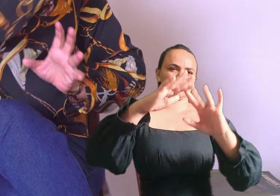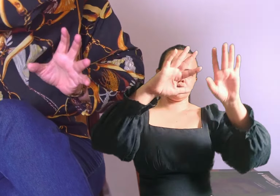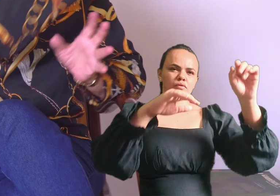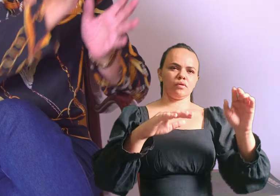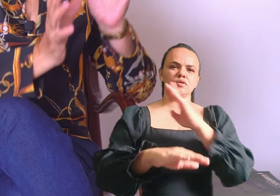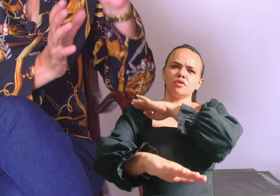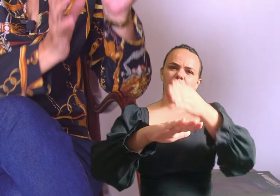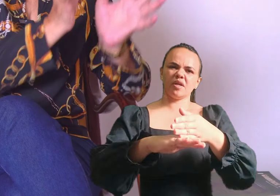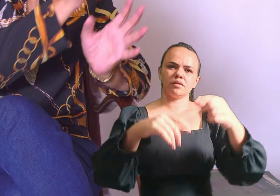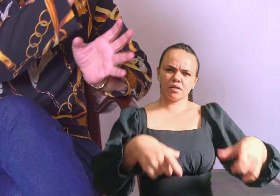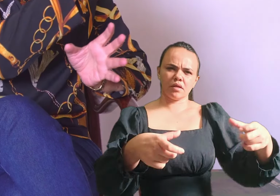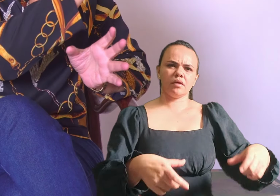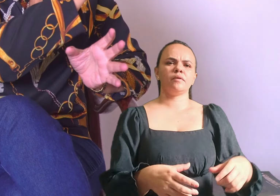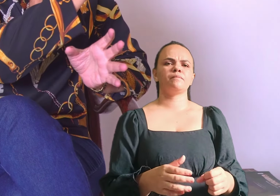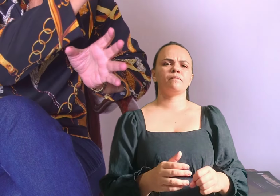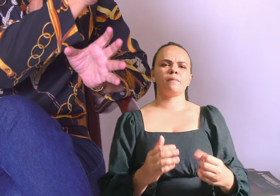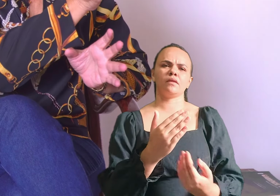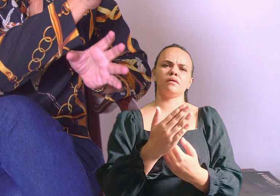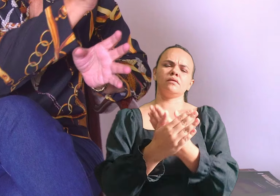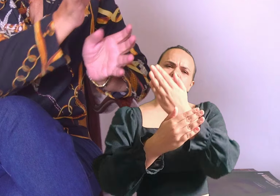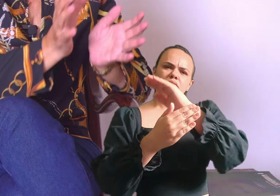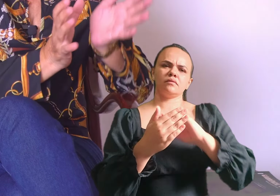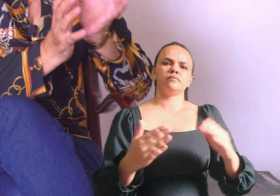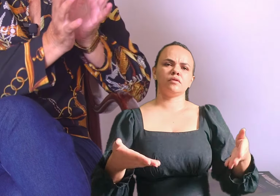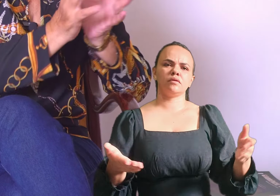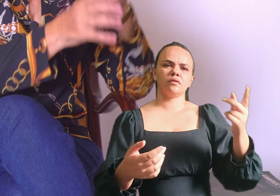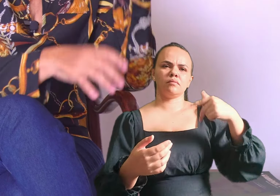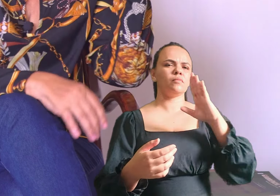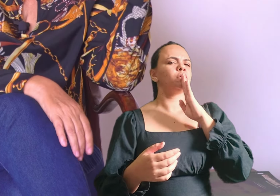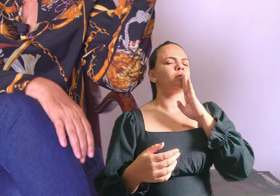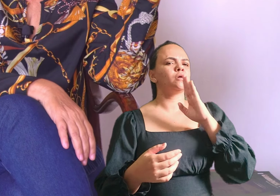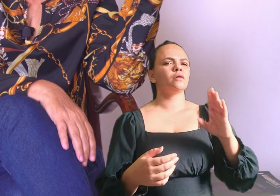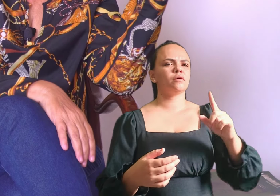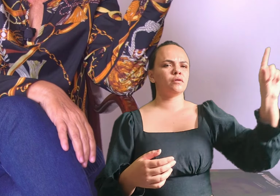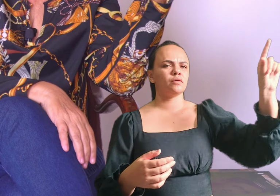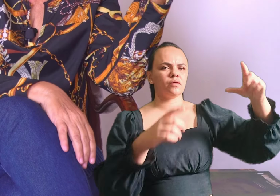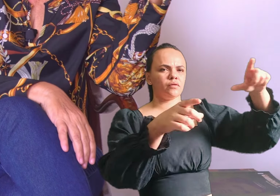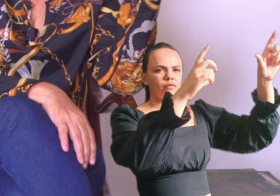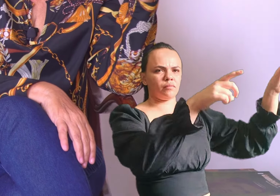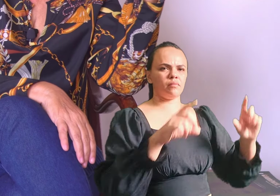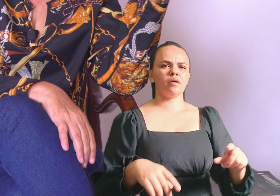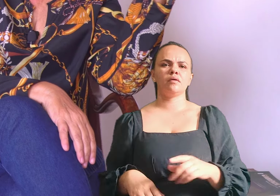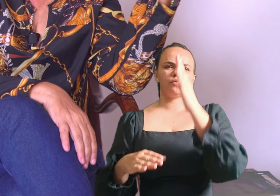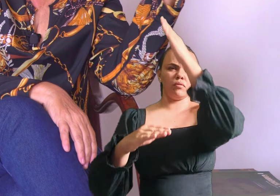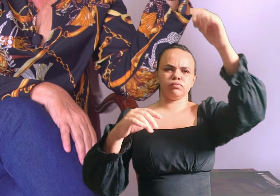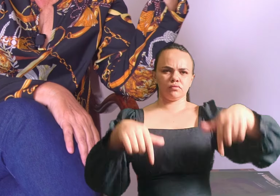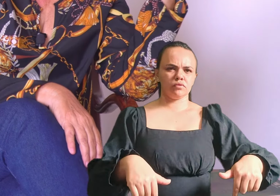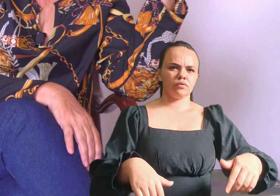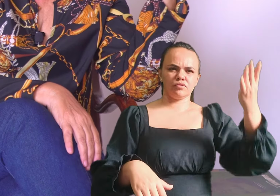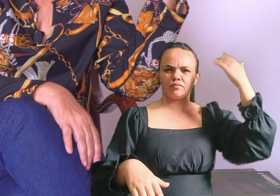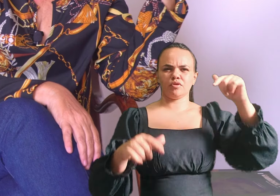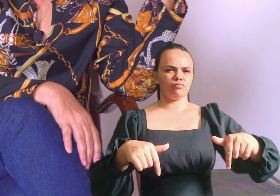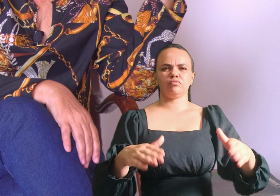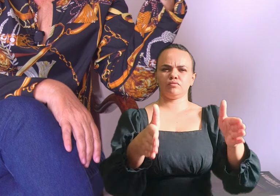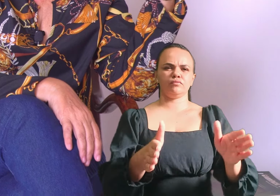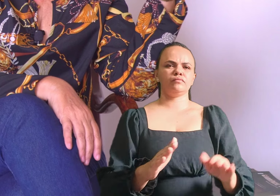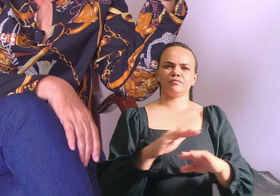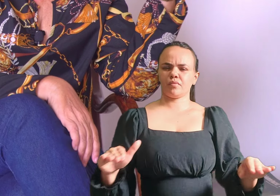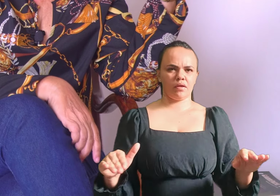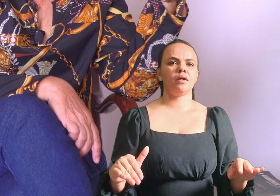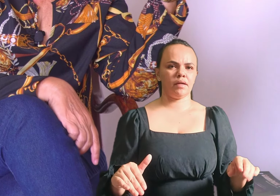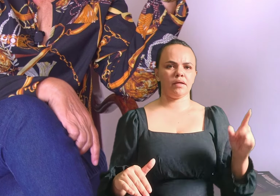aquela por aquela parte Aonde hoje a gente conhece que sai dali das placas e sobe não aquilo ali é uma uma rodagem vamos